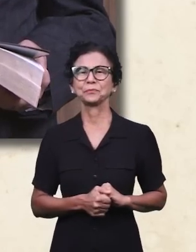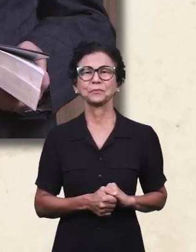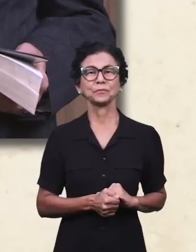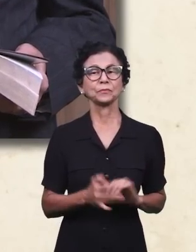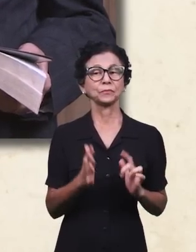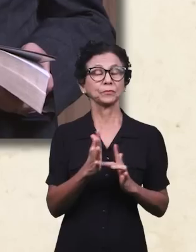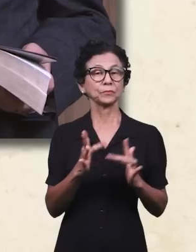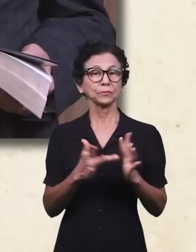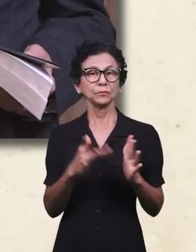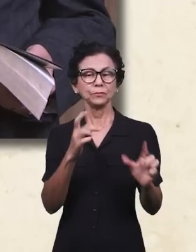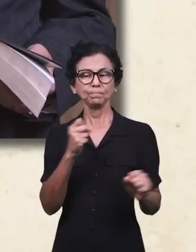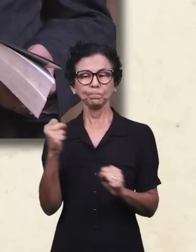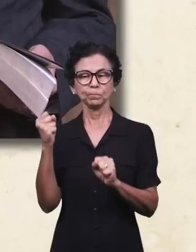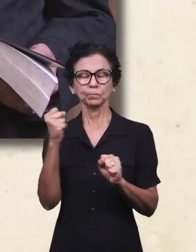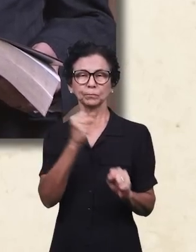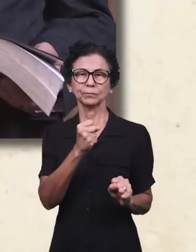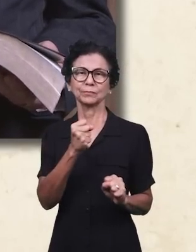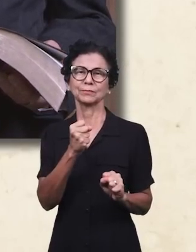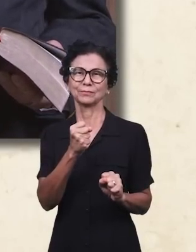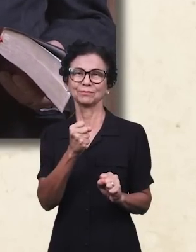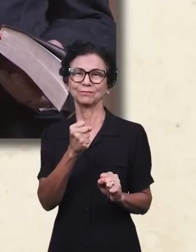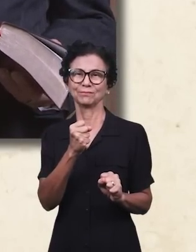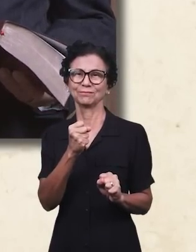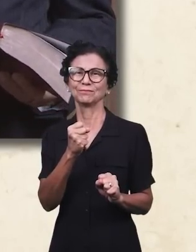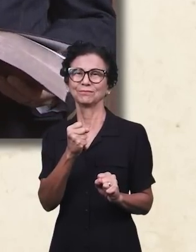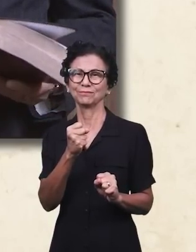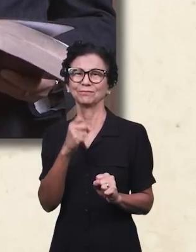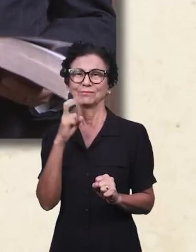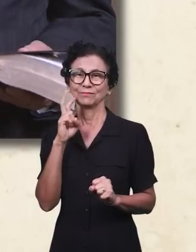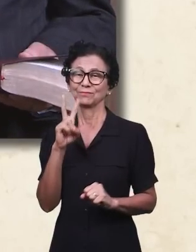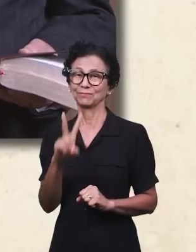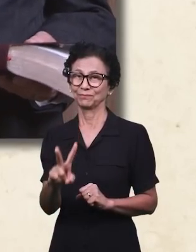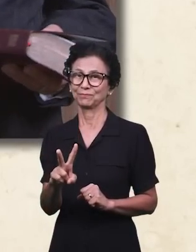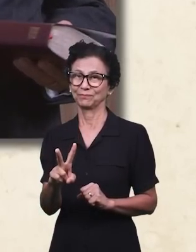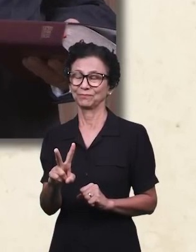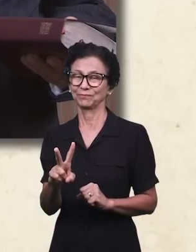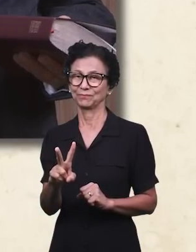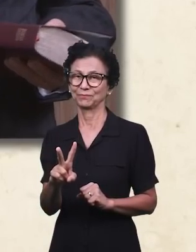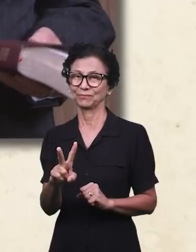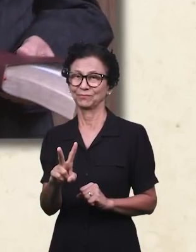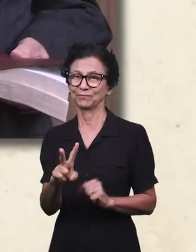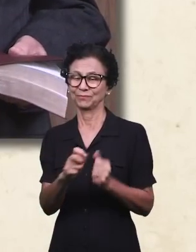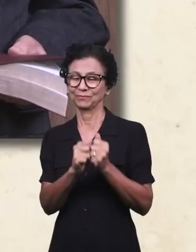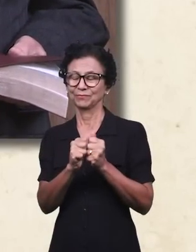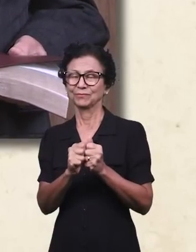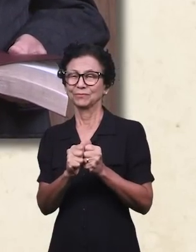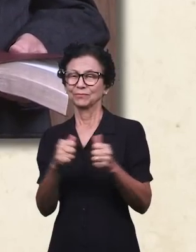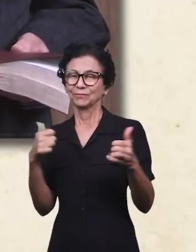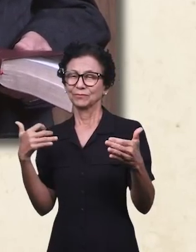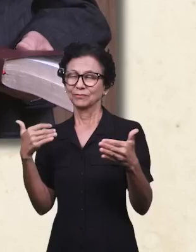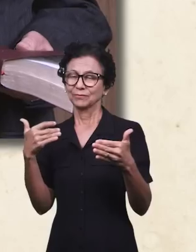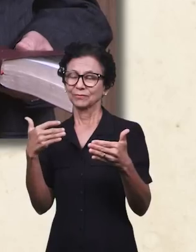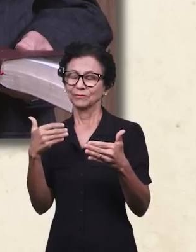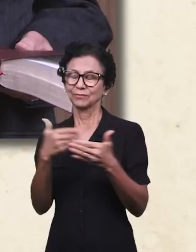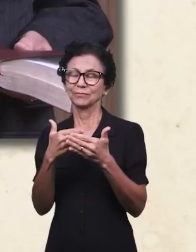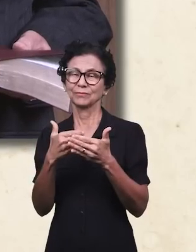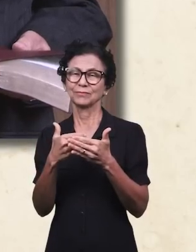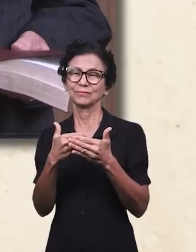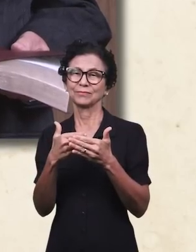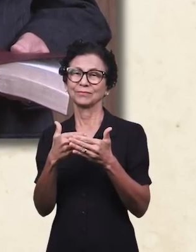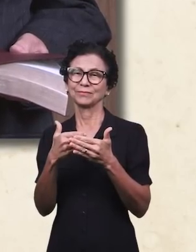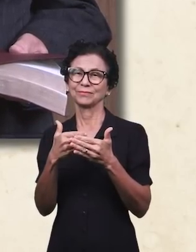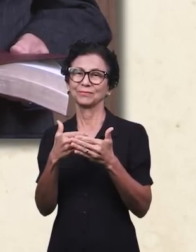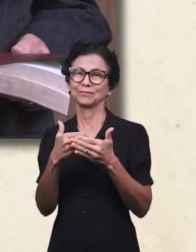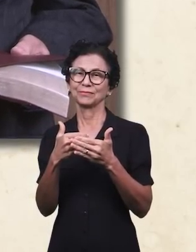mar. E ele vem ao nosso encontro, e ele vem ao seu encontro. E até que passe as calamidades, pode estar certo de